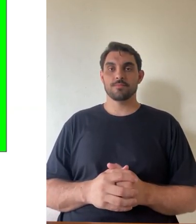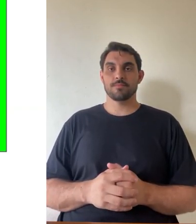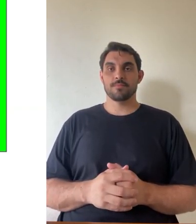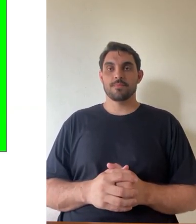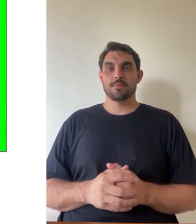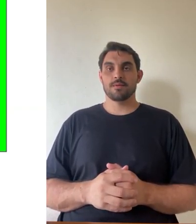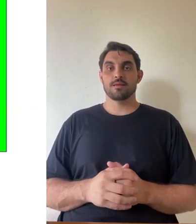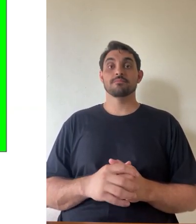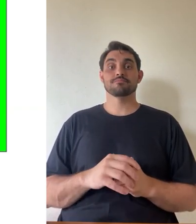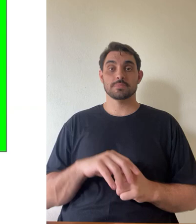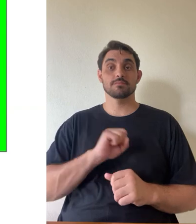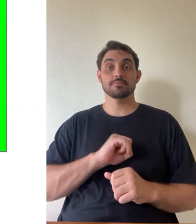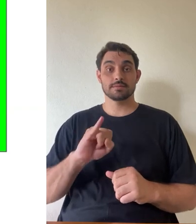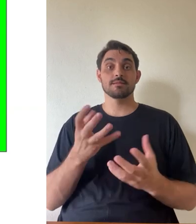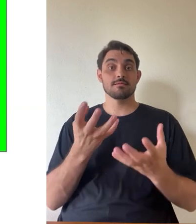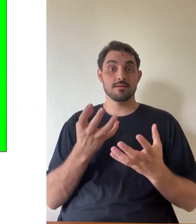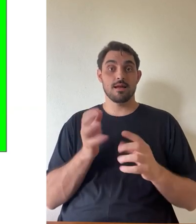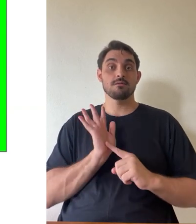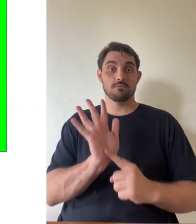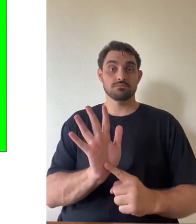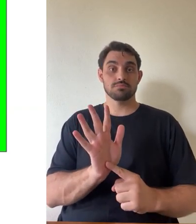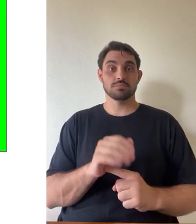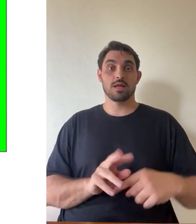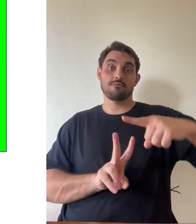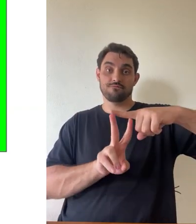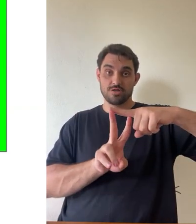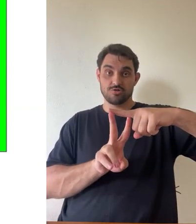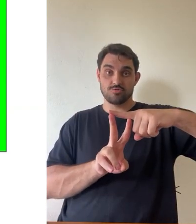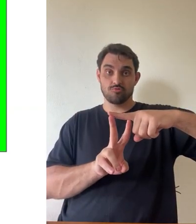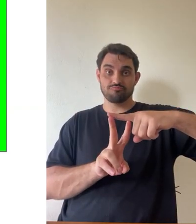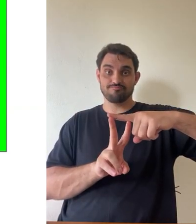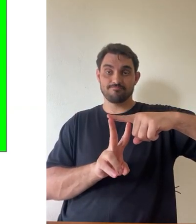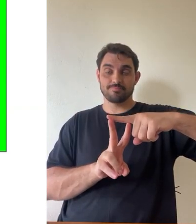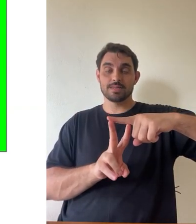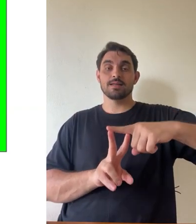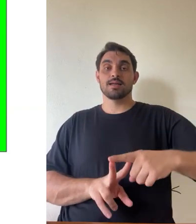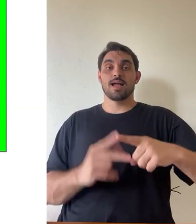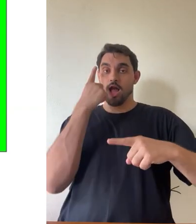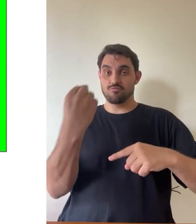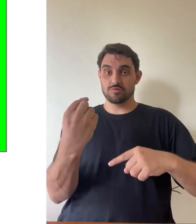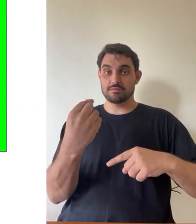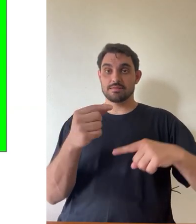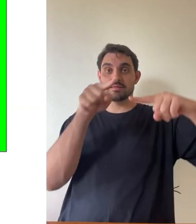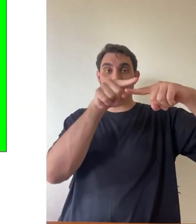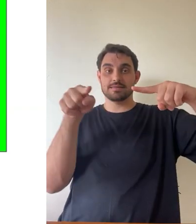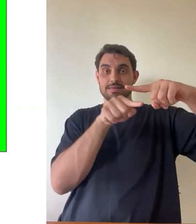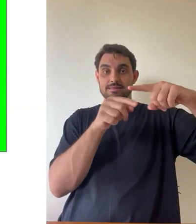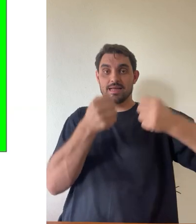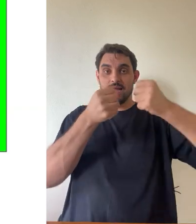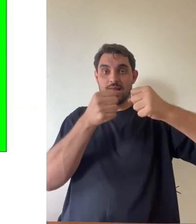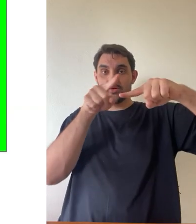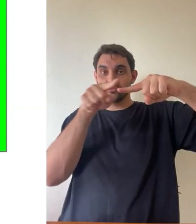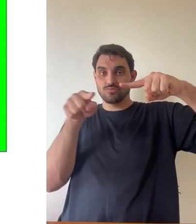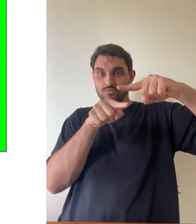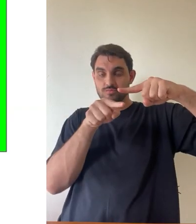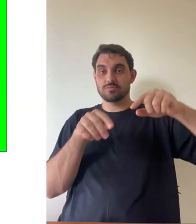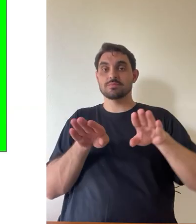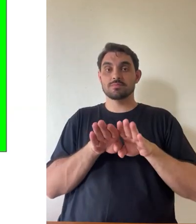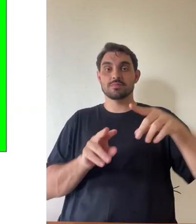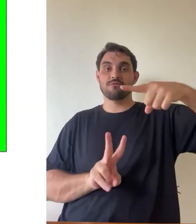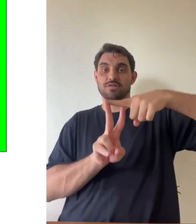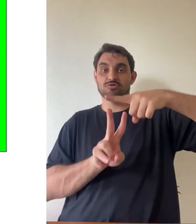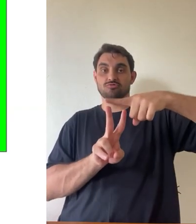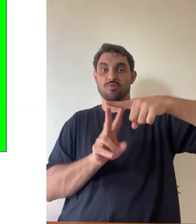E se eu quero que apareça o vetor velocidade, que seria essa seta aqui, e o vetor